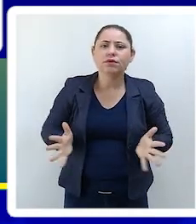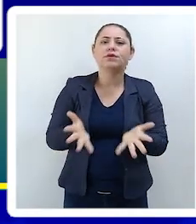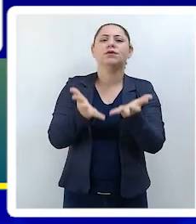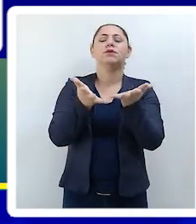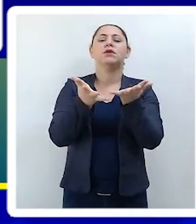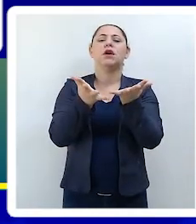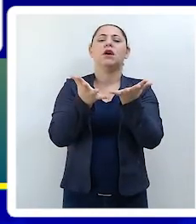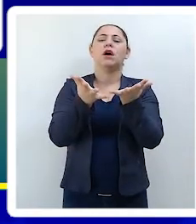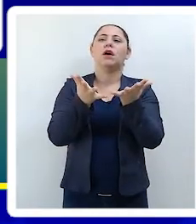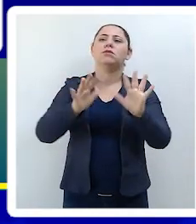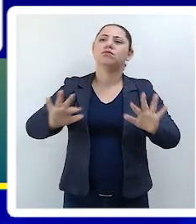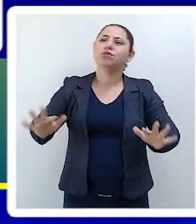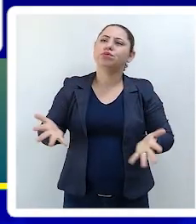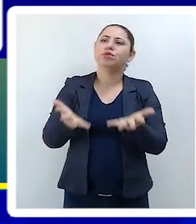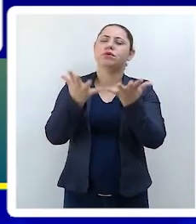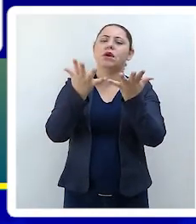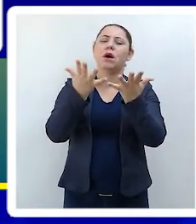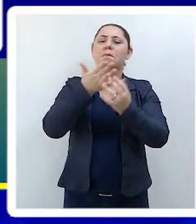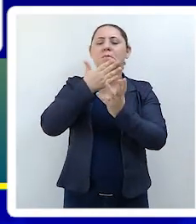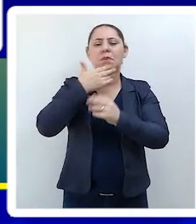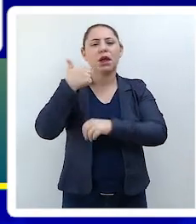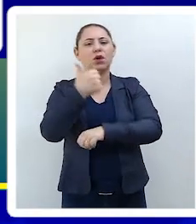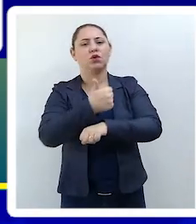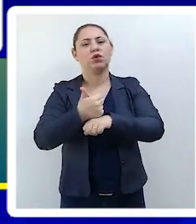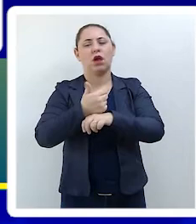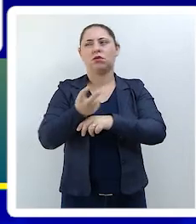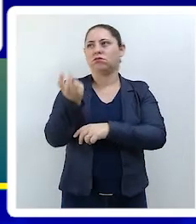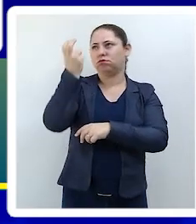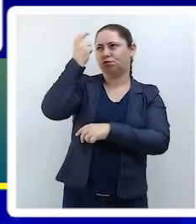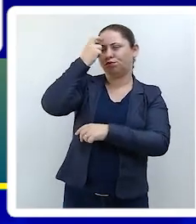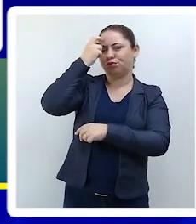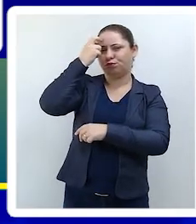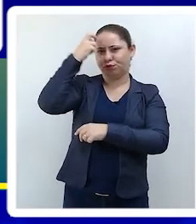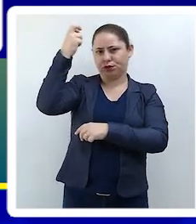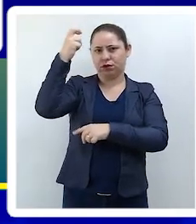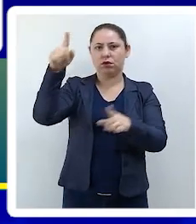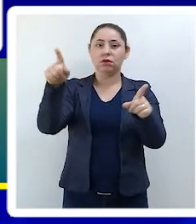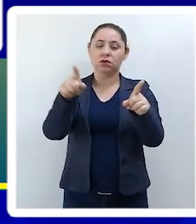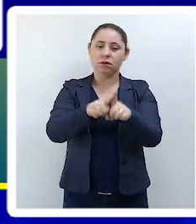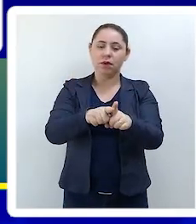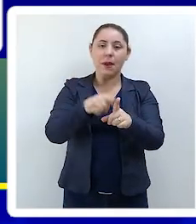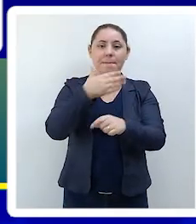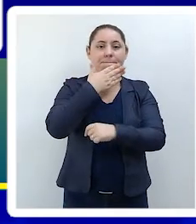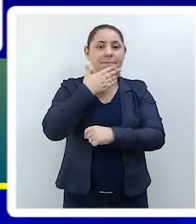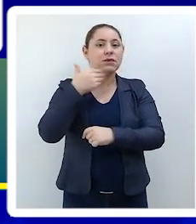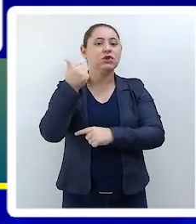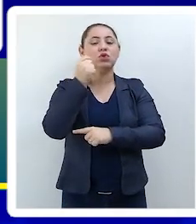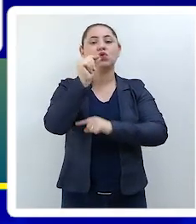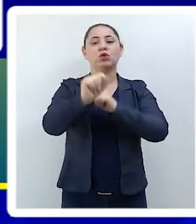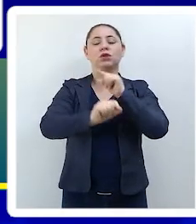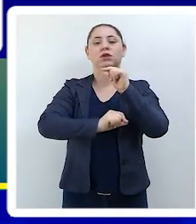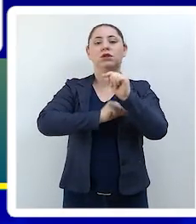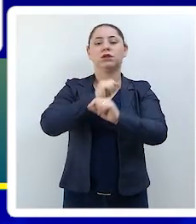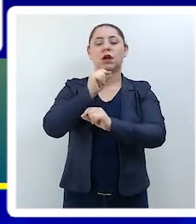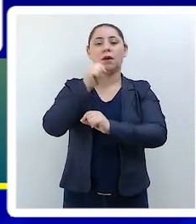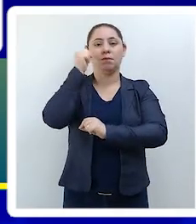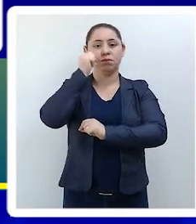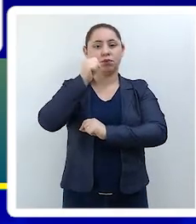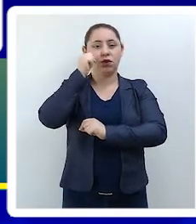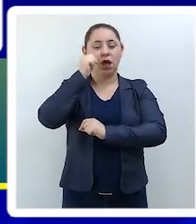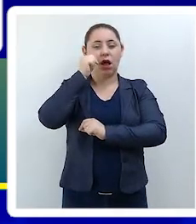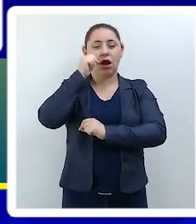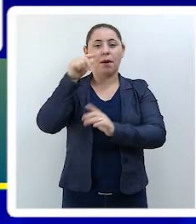a crescente melhoria intelectual, a crescente melhoria das mulheres